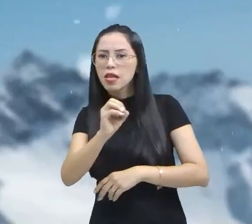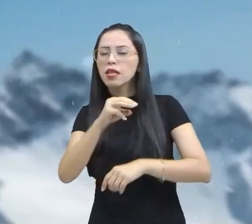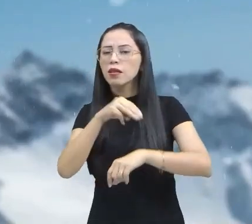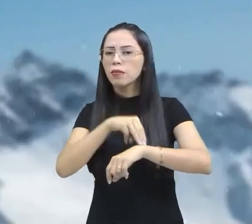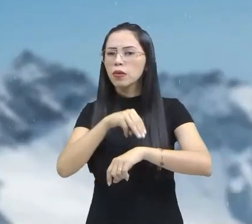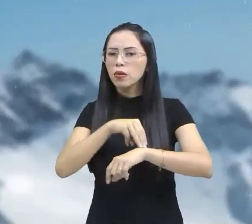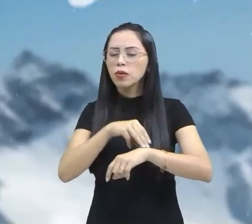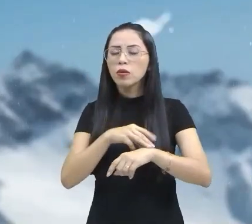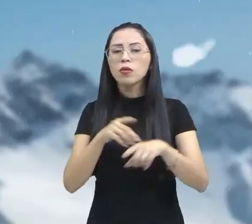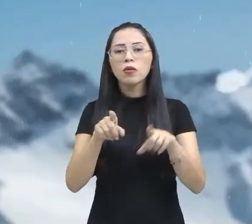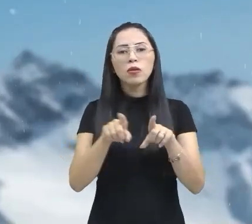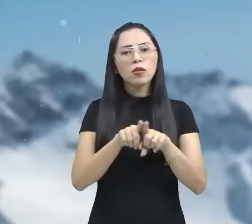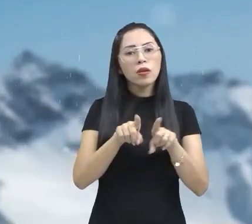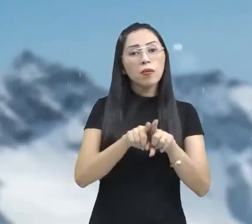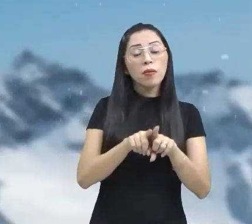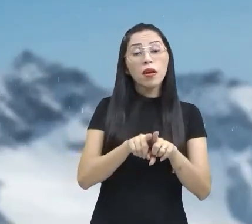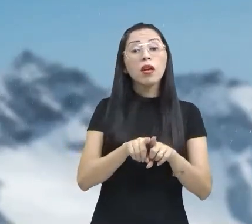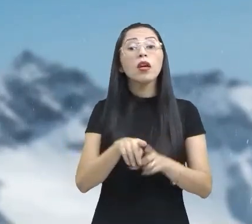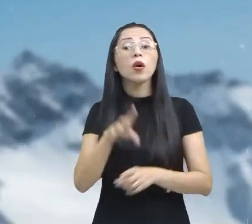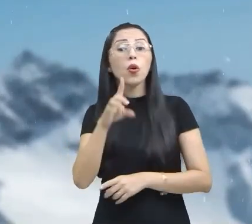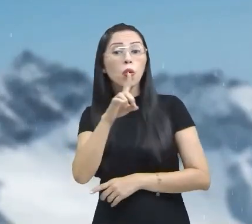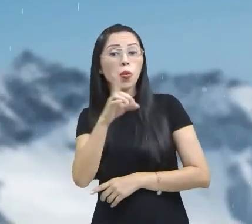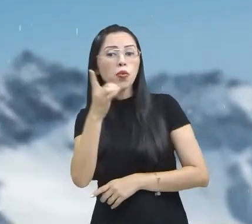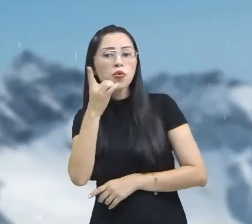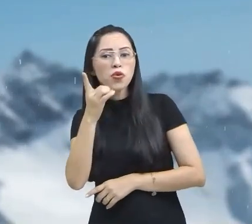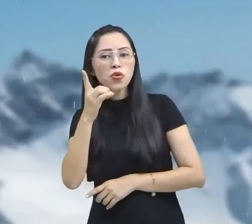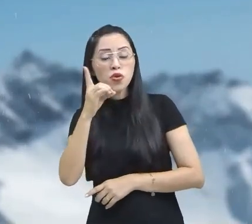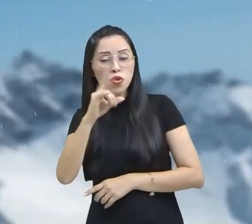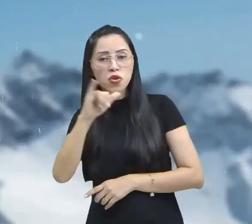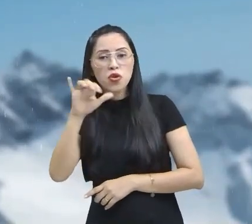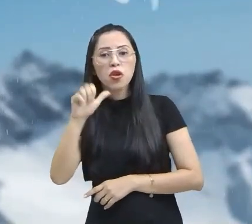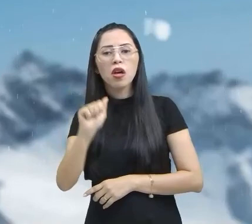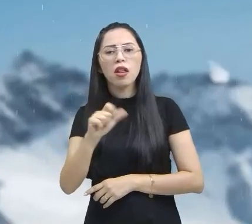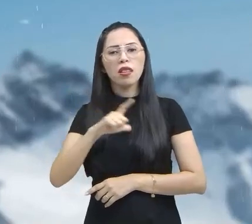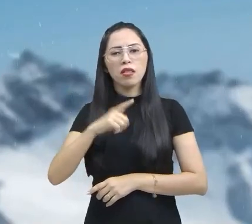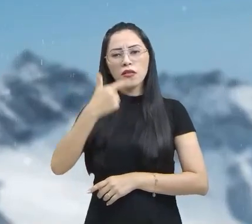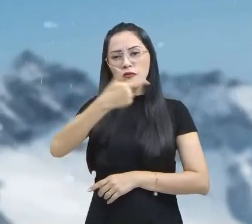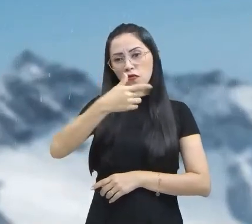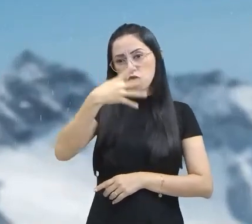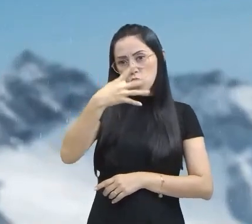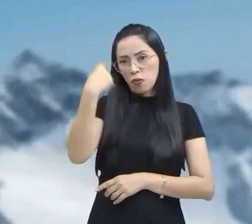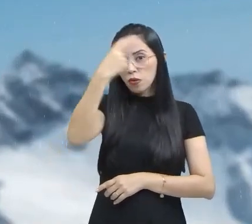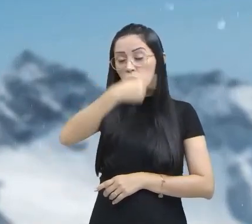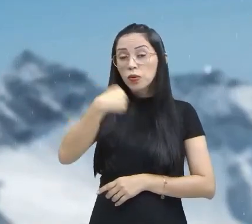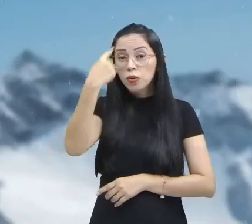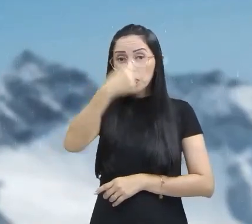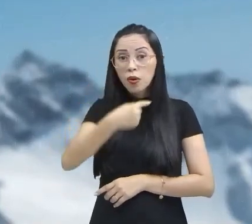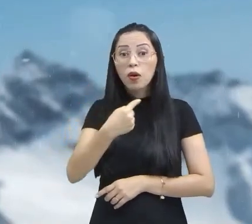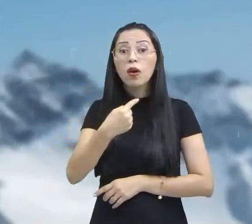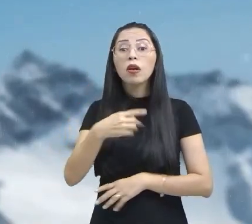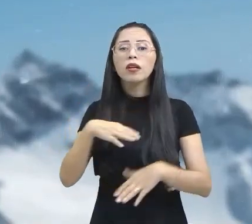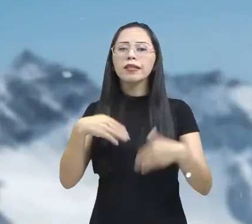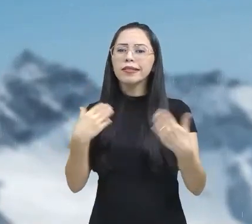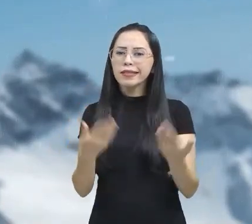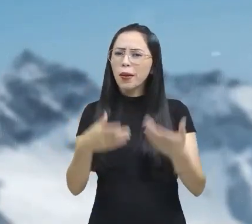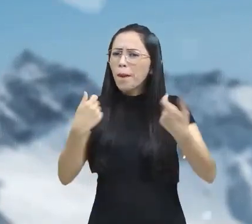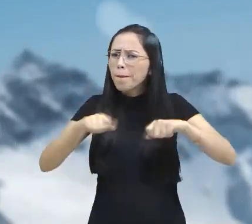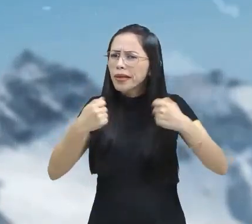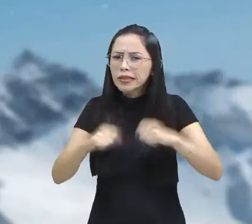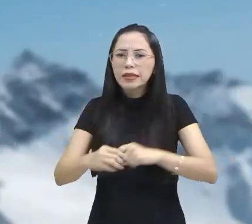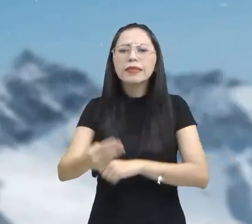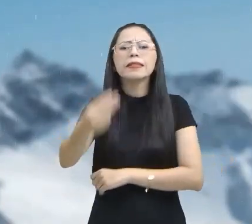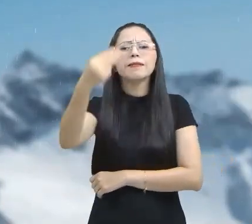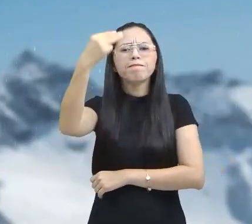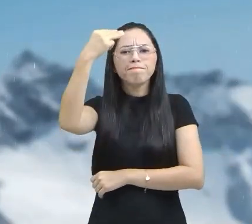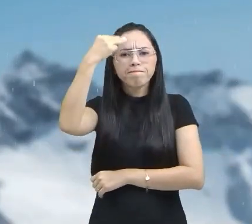60 segundos. Um dia tem 24 horas, tá certo? Você tem que gravar bem essas medidas de tempo